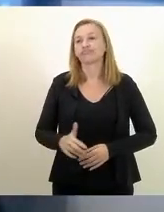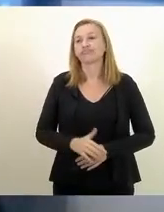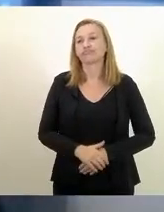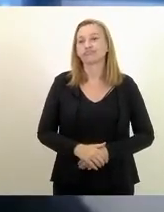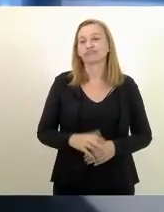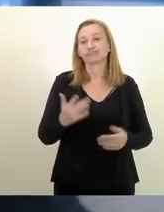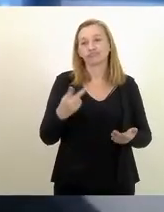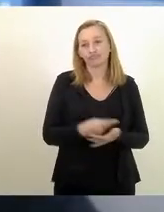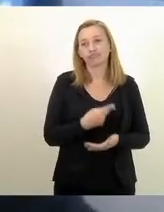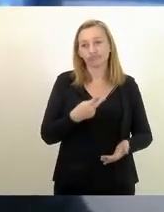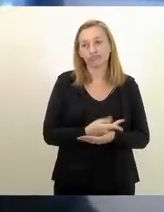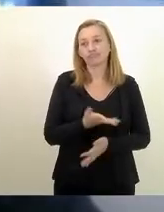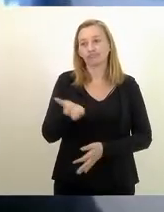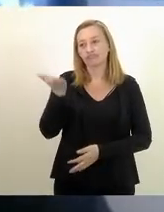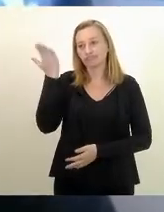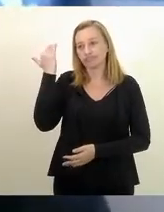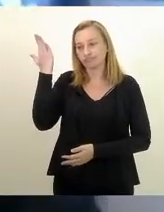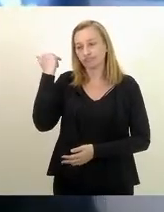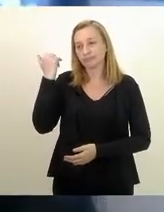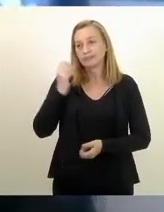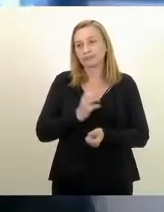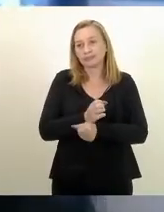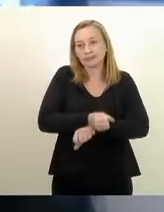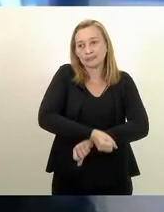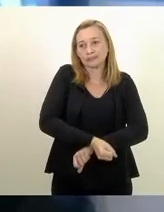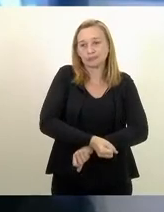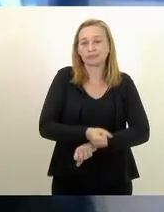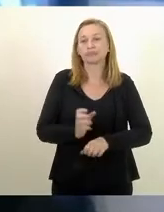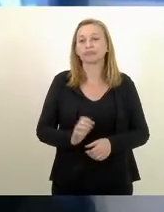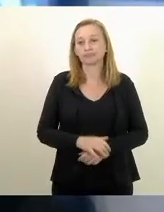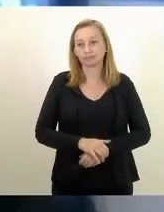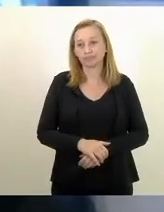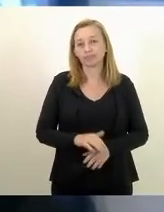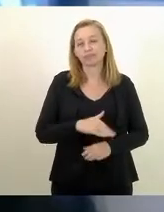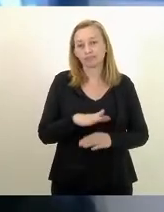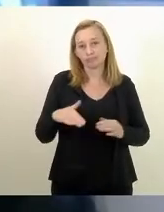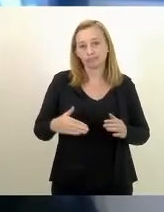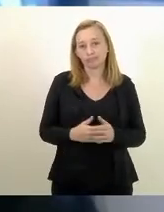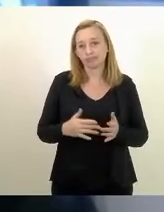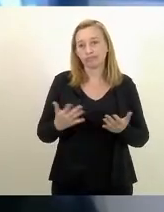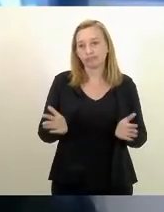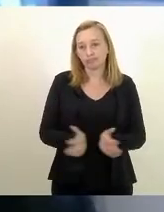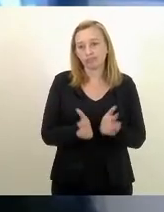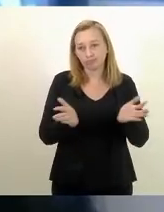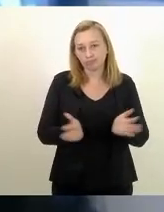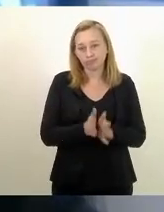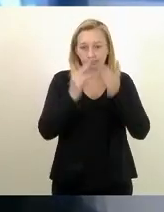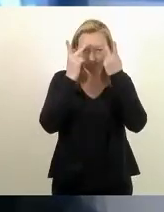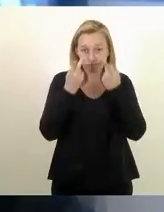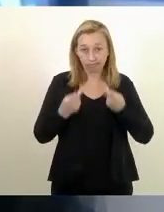consequências desse escravismo colonial e de toda essa miséria humana